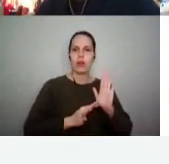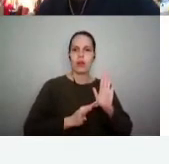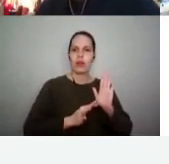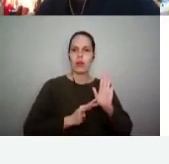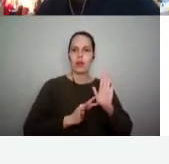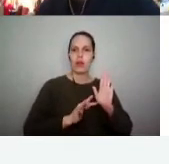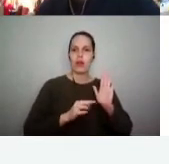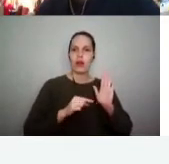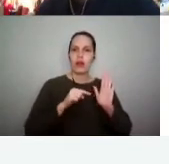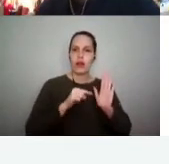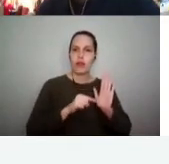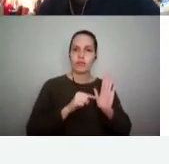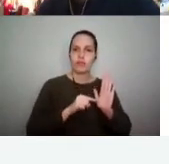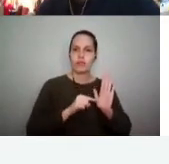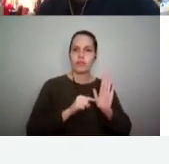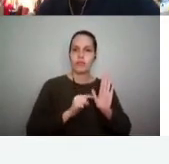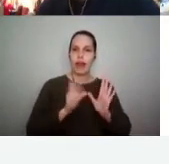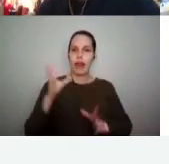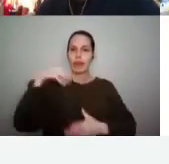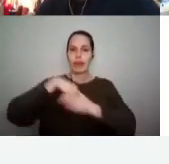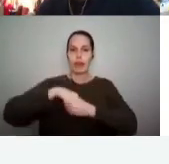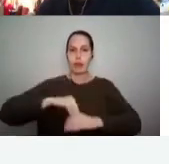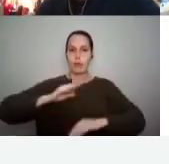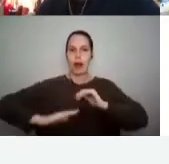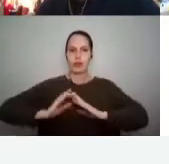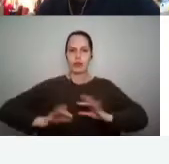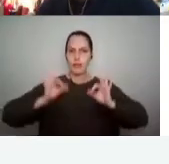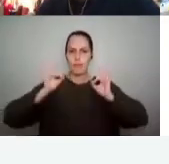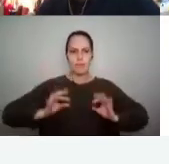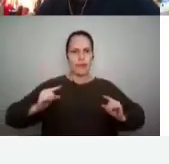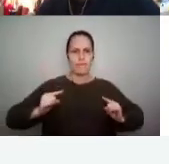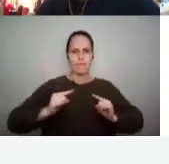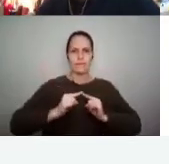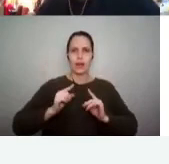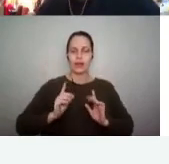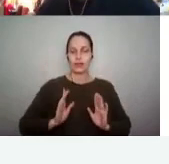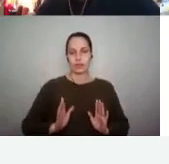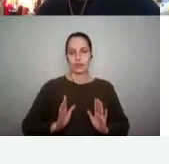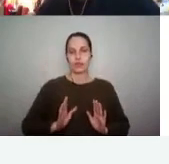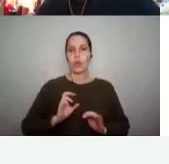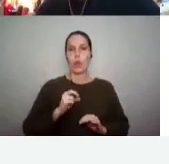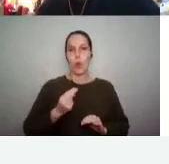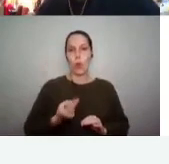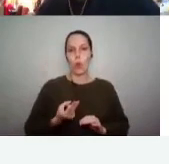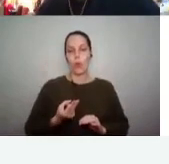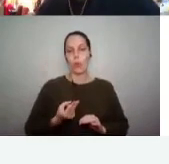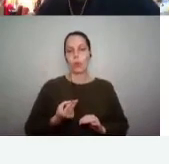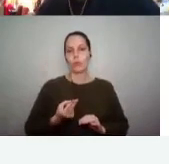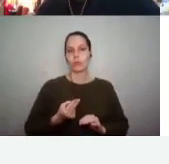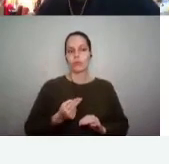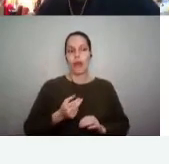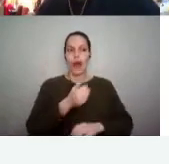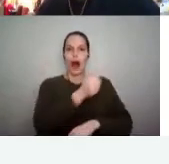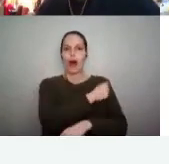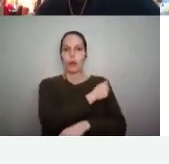a teoria caberia exatamente na compreensão da prática, né? Ou que os alunos tivessem essa